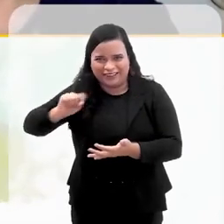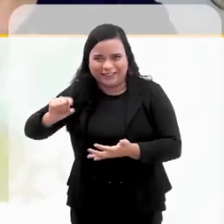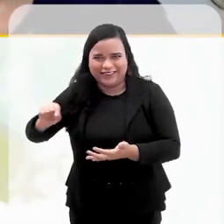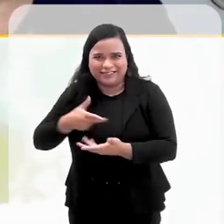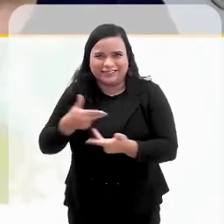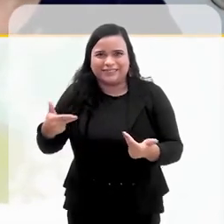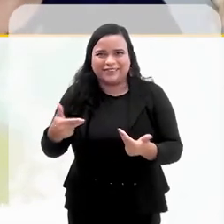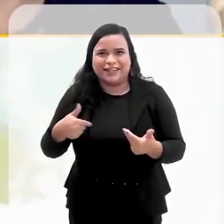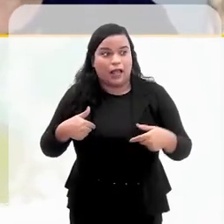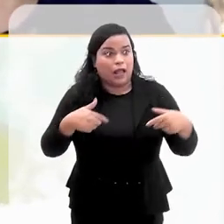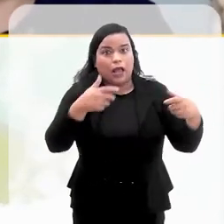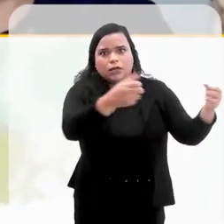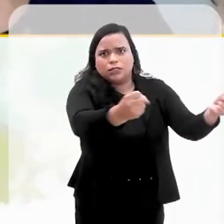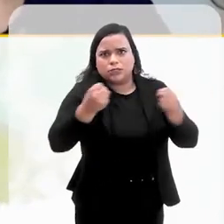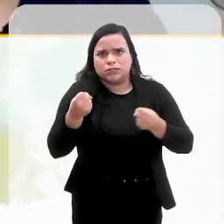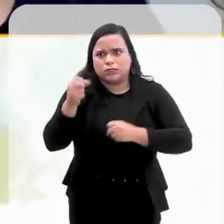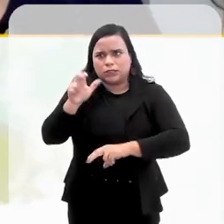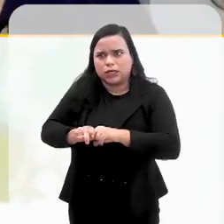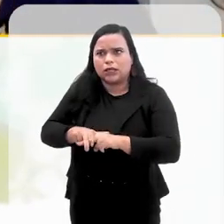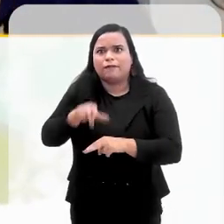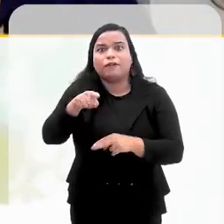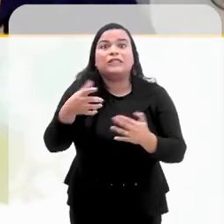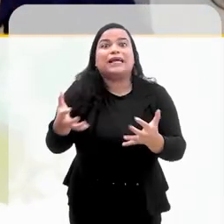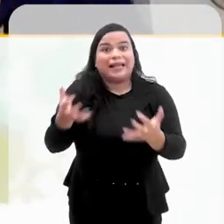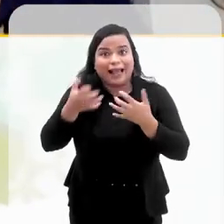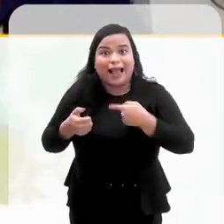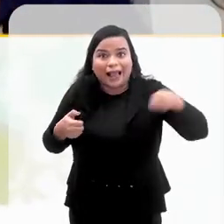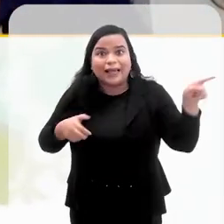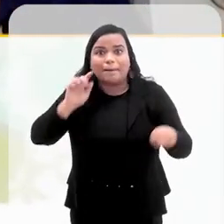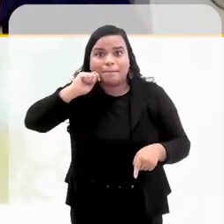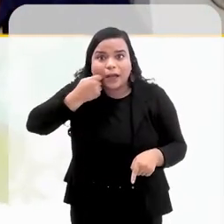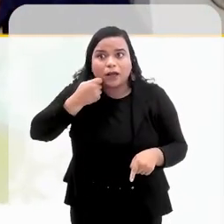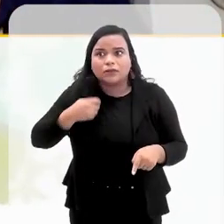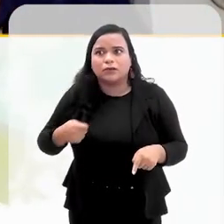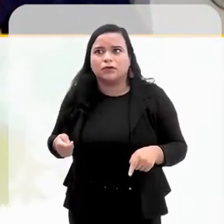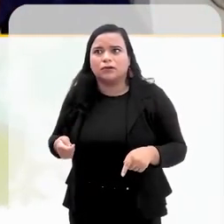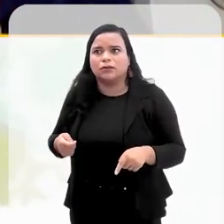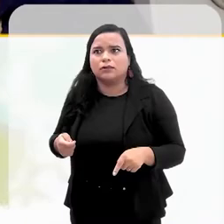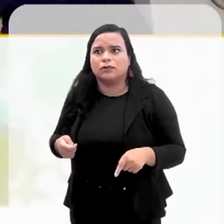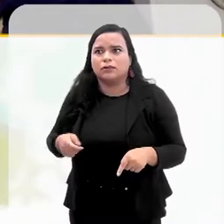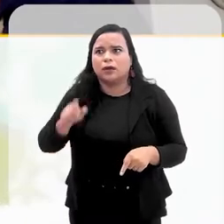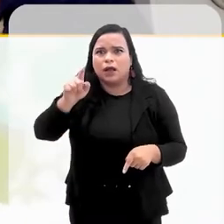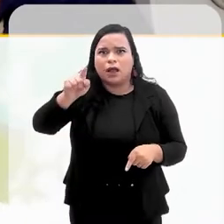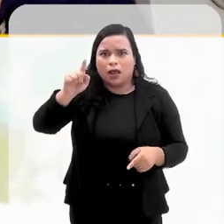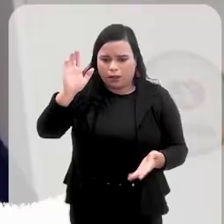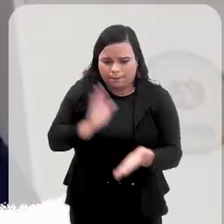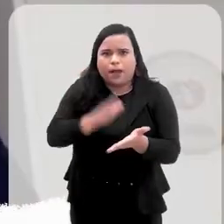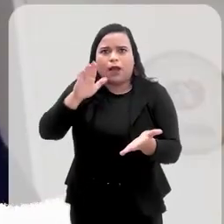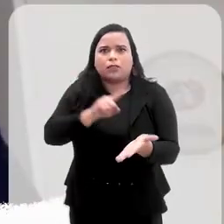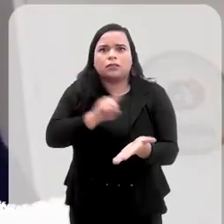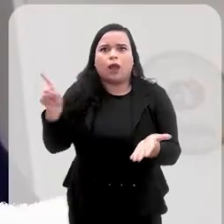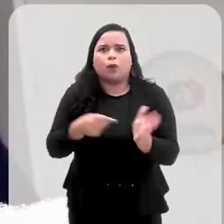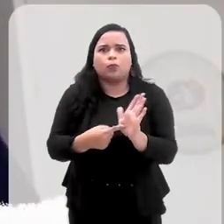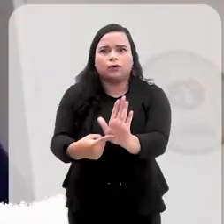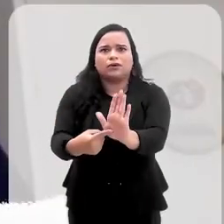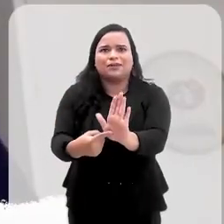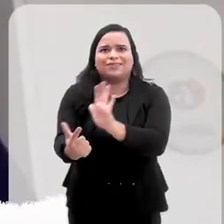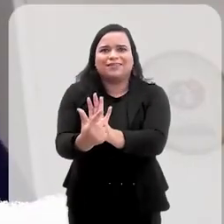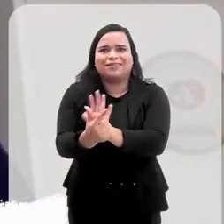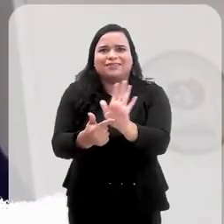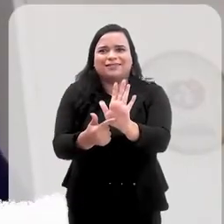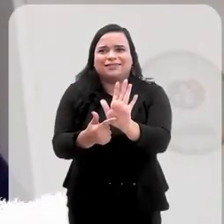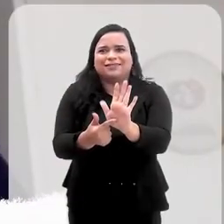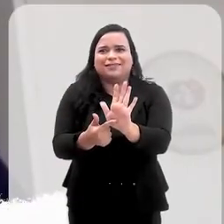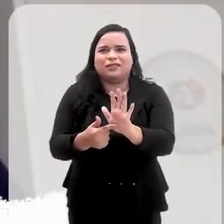falou assim, não, coisa assim, não, pá! Eu falei, poxa vida, né? E ela continuou gritando, aí ela